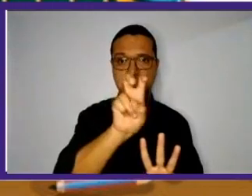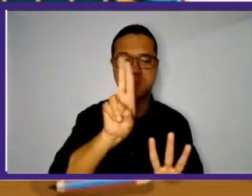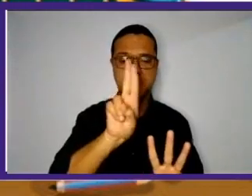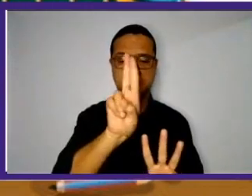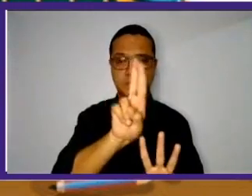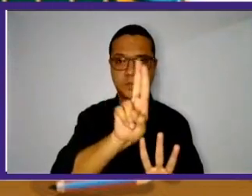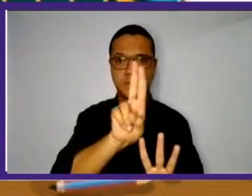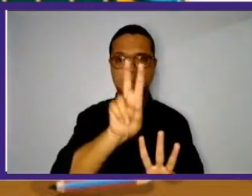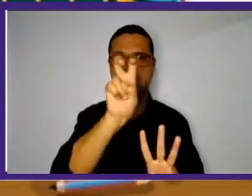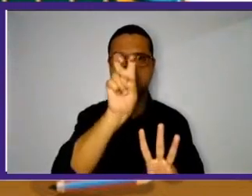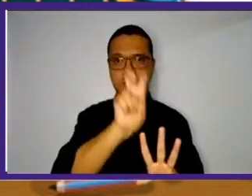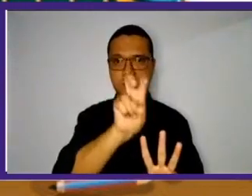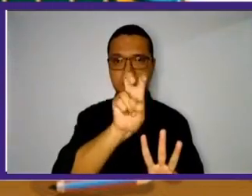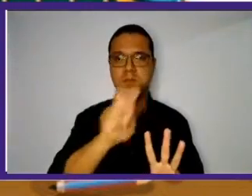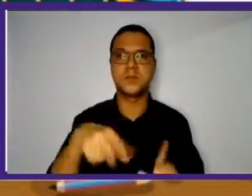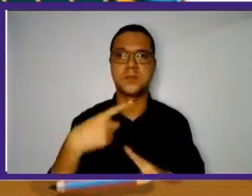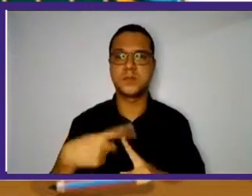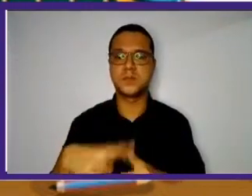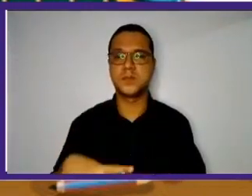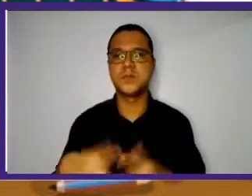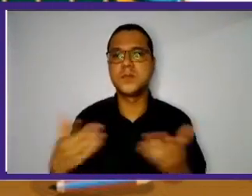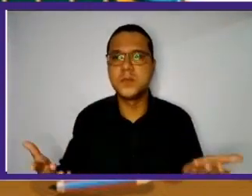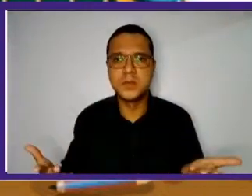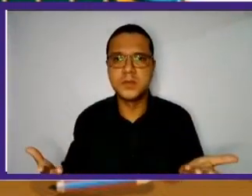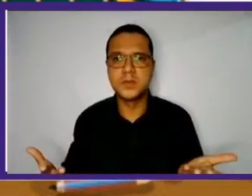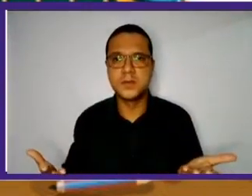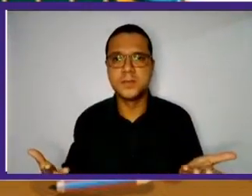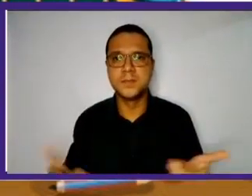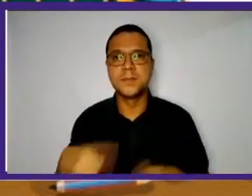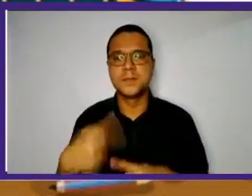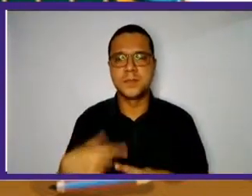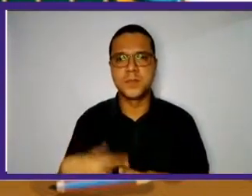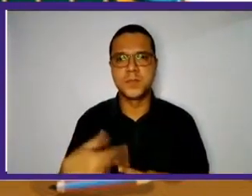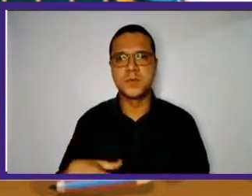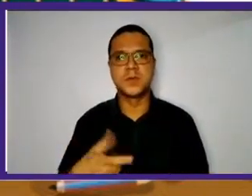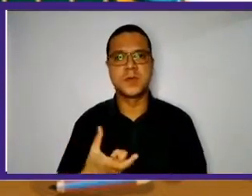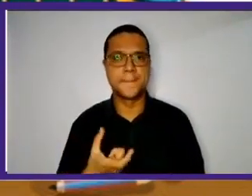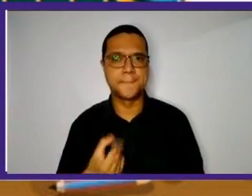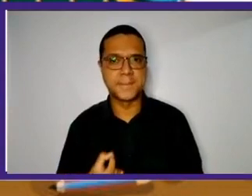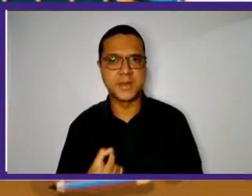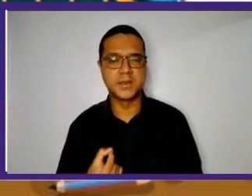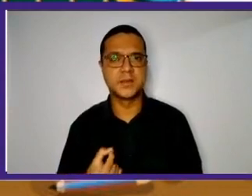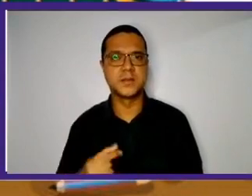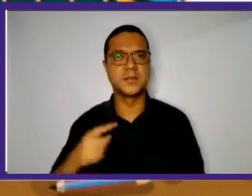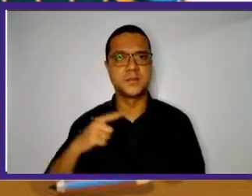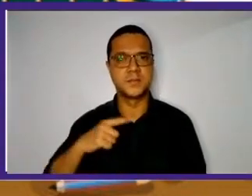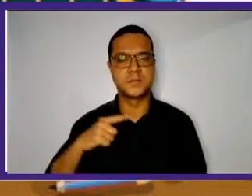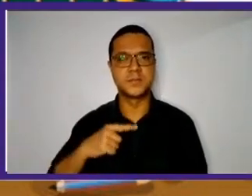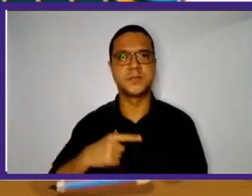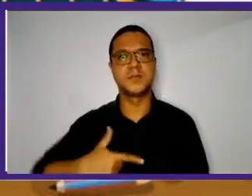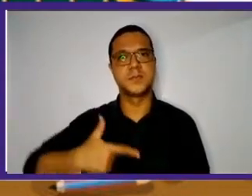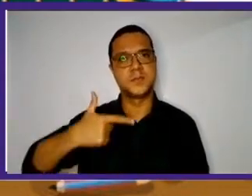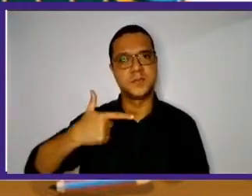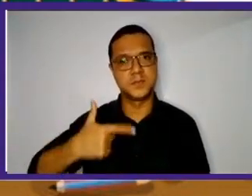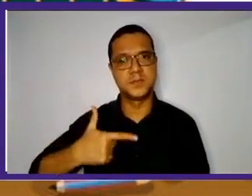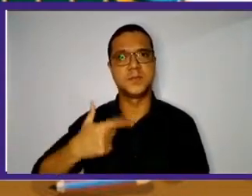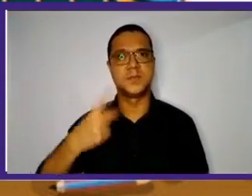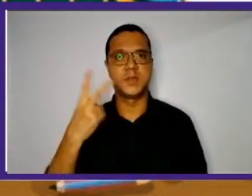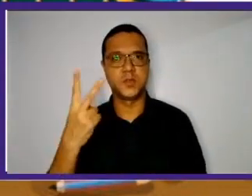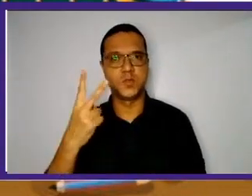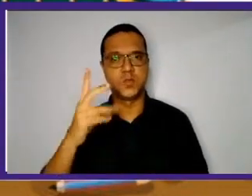na casa da unidade. Por quê? Porque o 20 possui